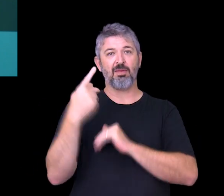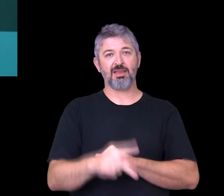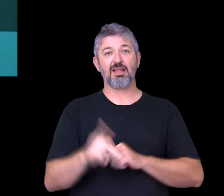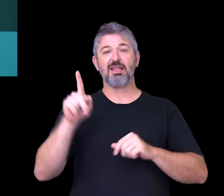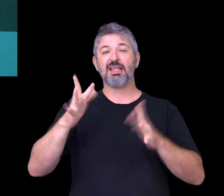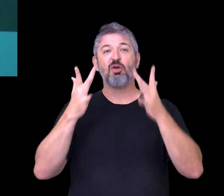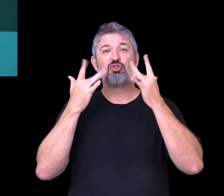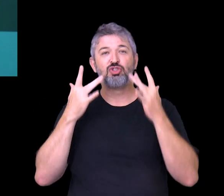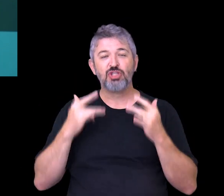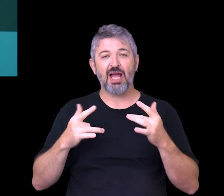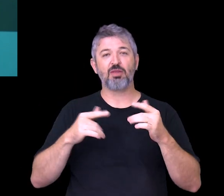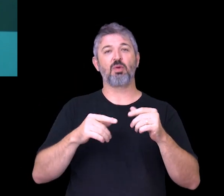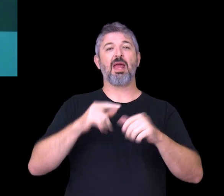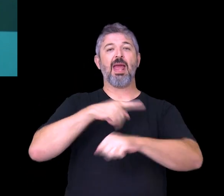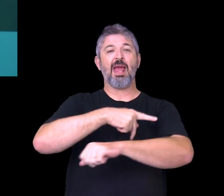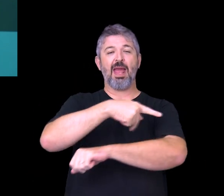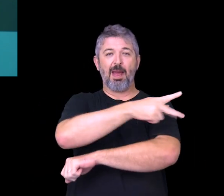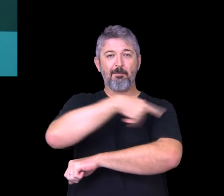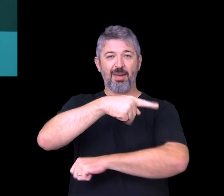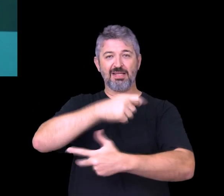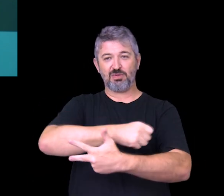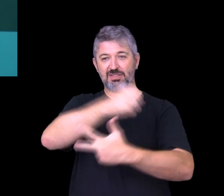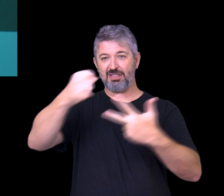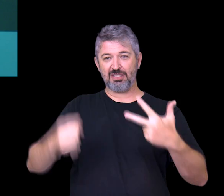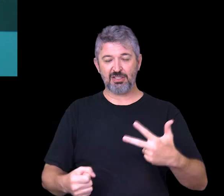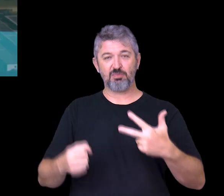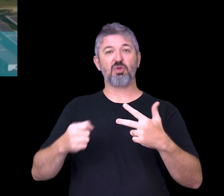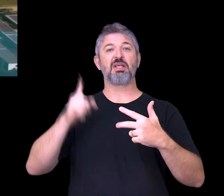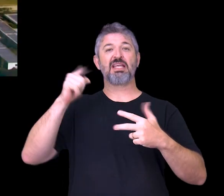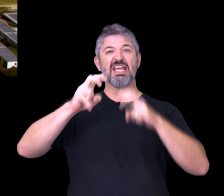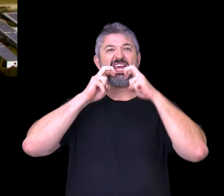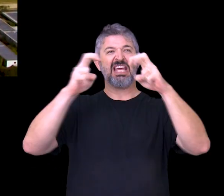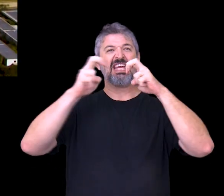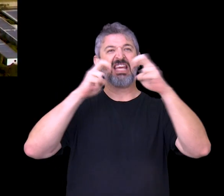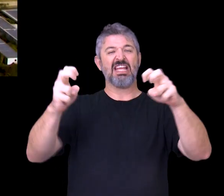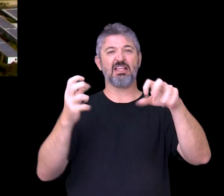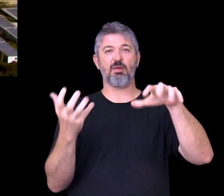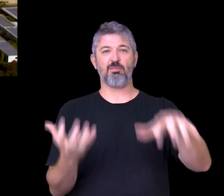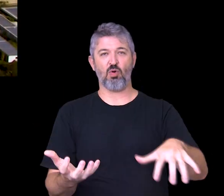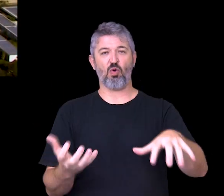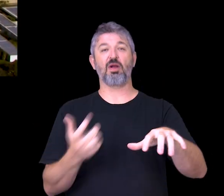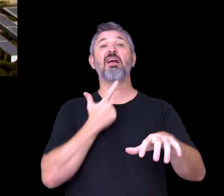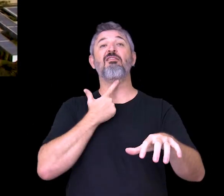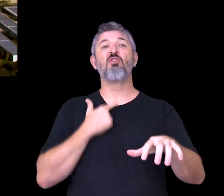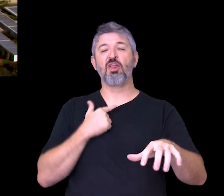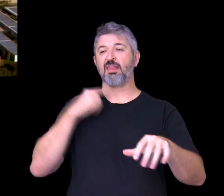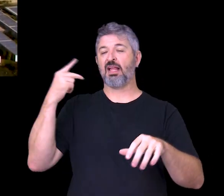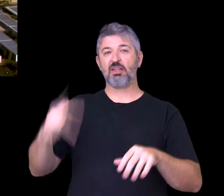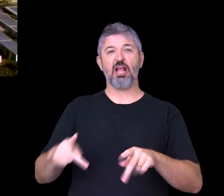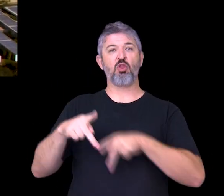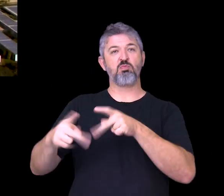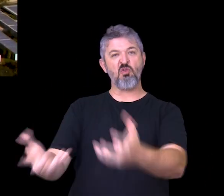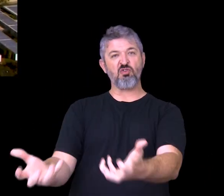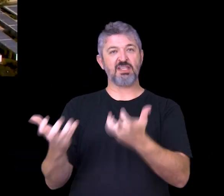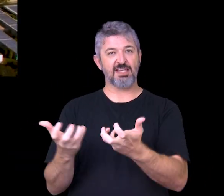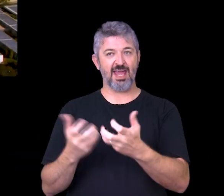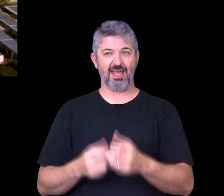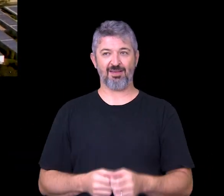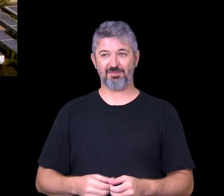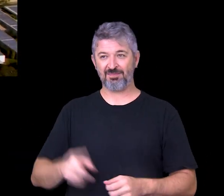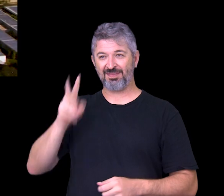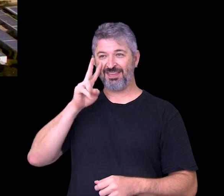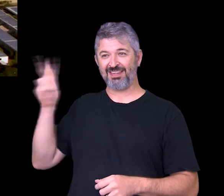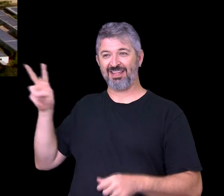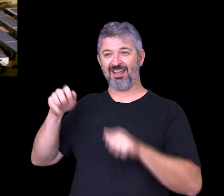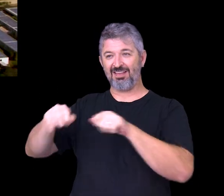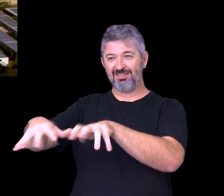do povo, é onde eles chegam e gritam para o Congresso Nacional, porque é ali que a vontade deles é manifesta. Que é esse gramado que